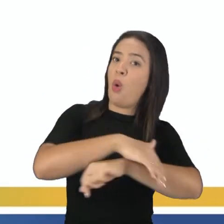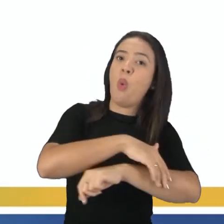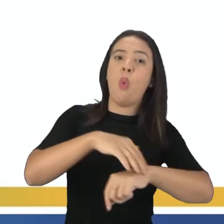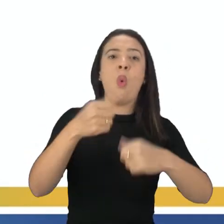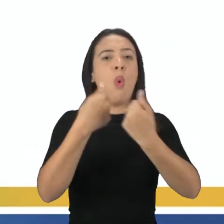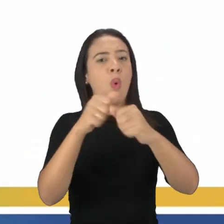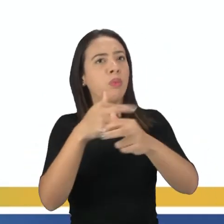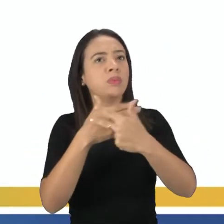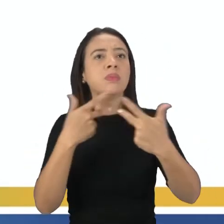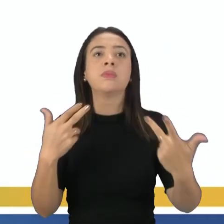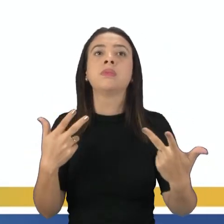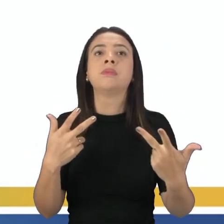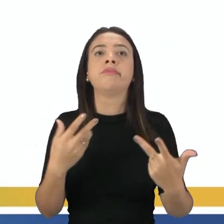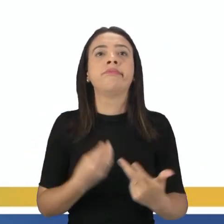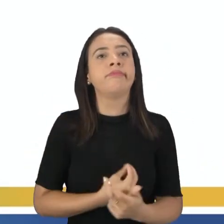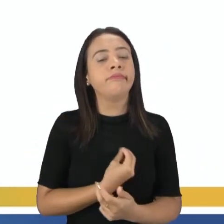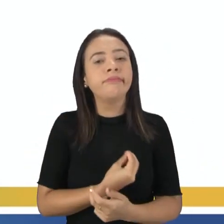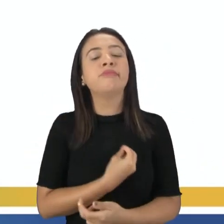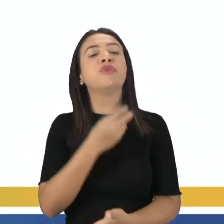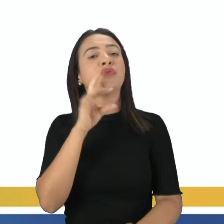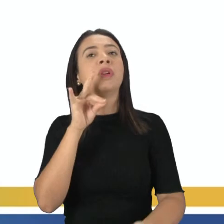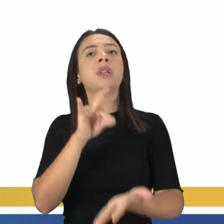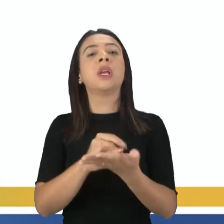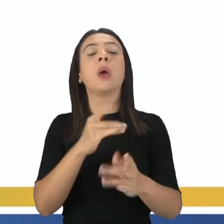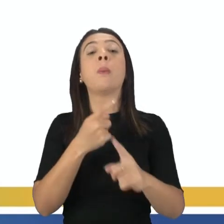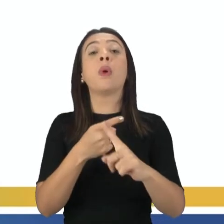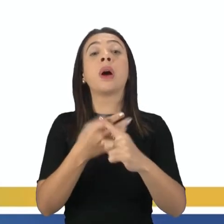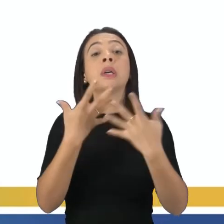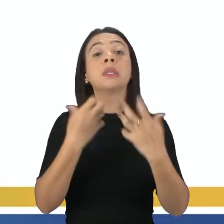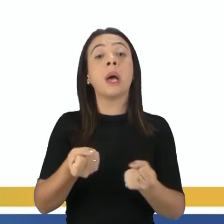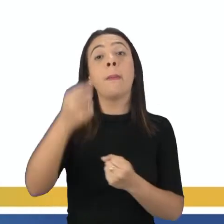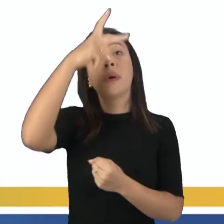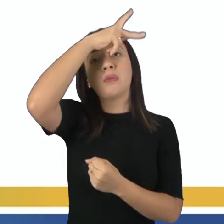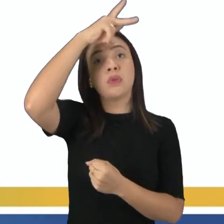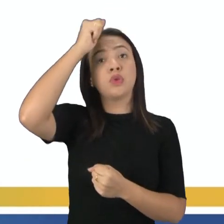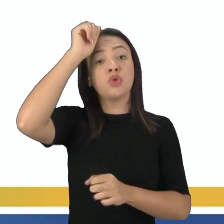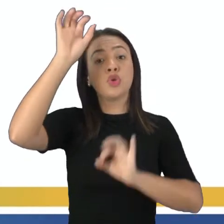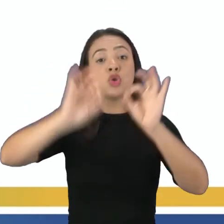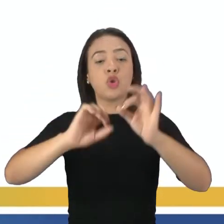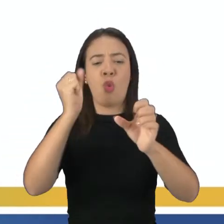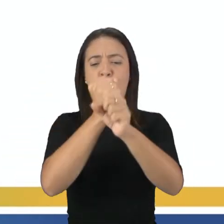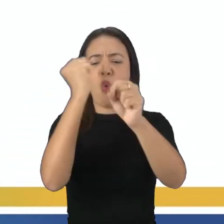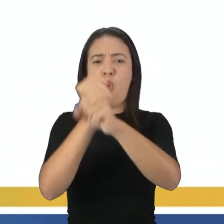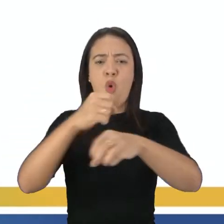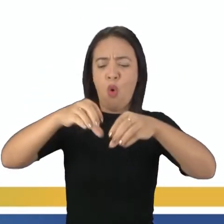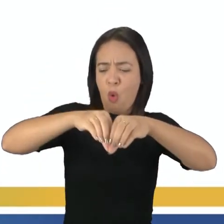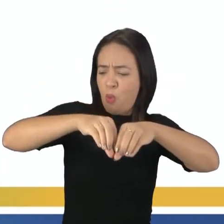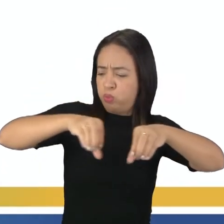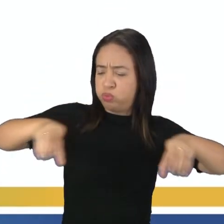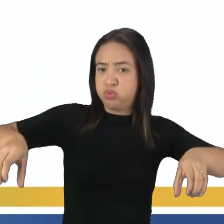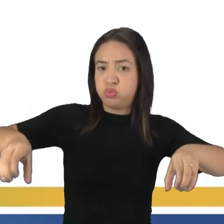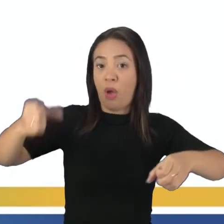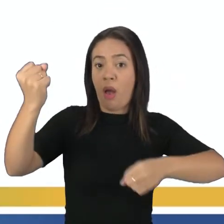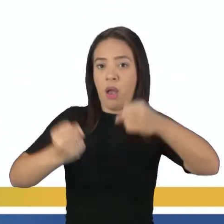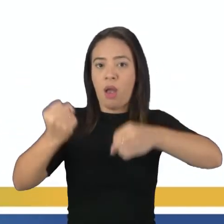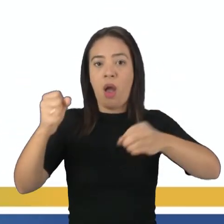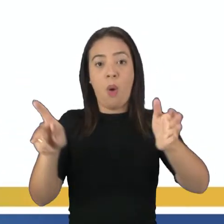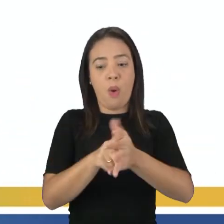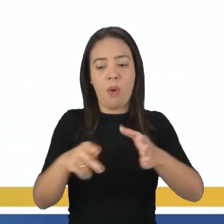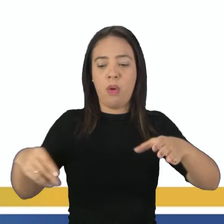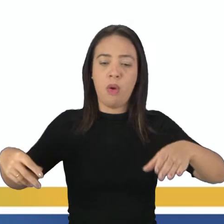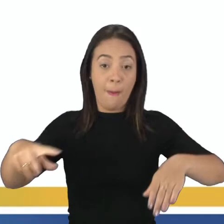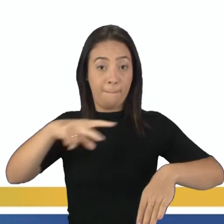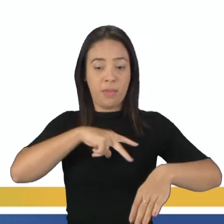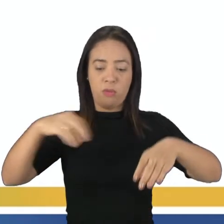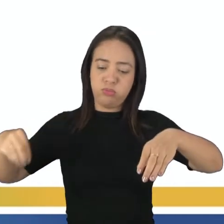está viva, comprovada pela decisão da prefeitura de construir um túnel para veículos particulares na cidade.